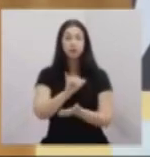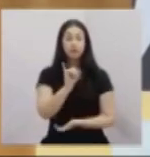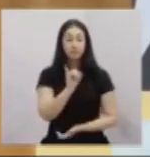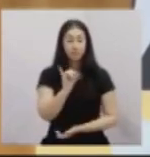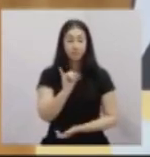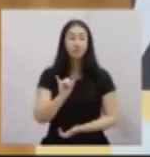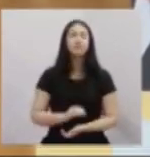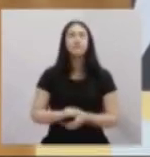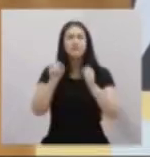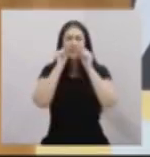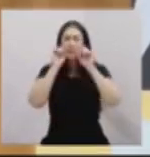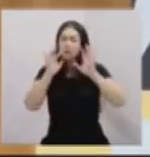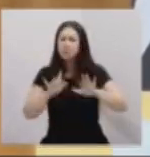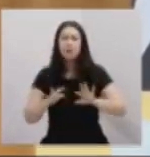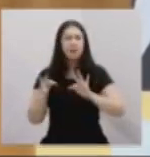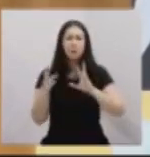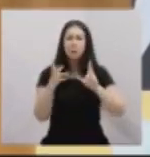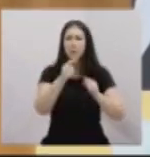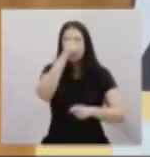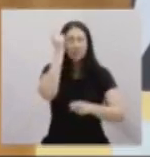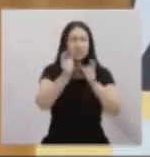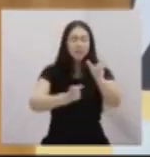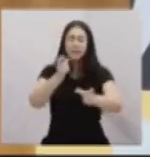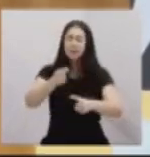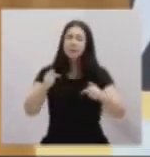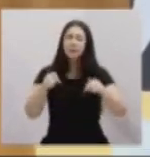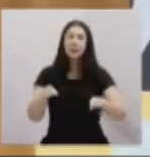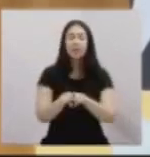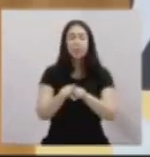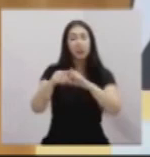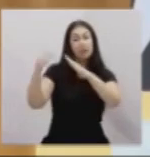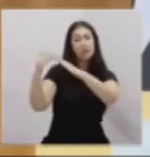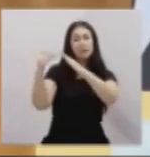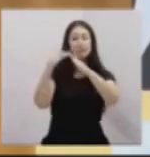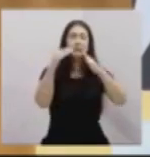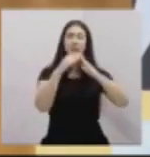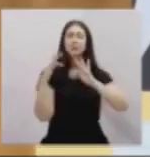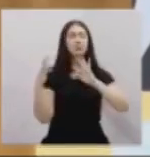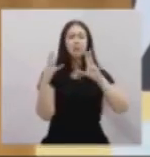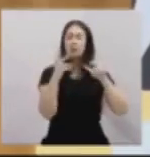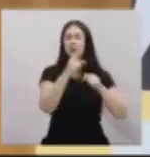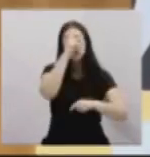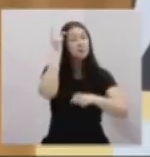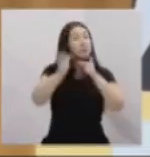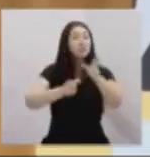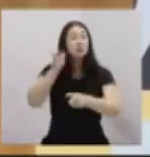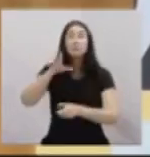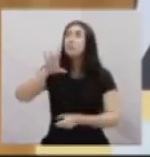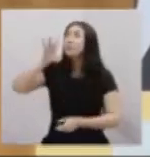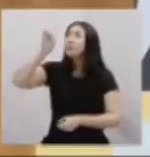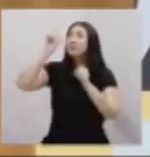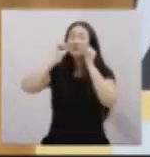Jacareí, abençoar todos que estão aqui nesta manhã, todos que estão em casa, todos que estiveram aqui, todos que virão. Que Deus possa abençoar